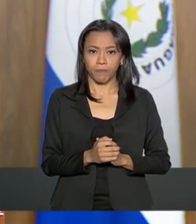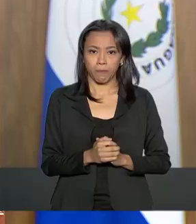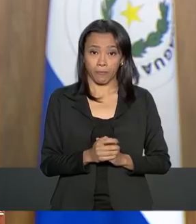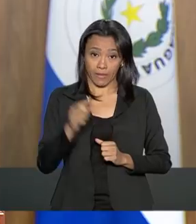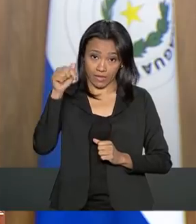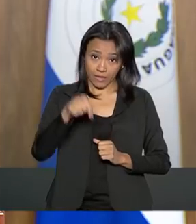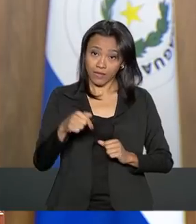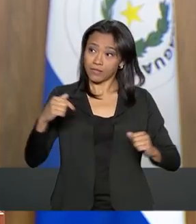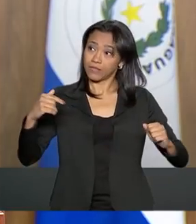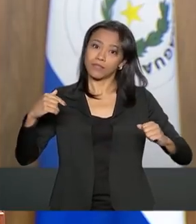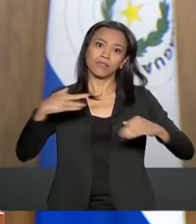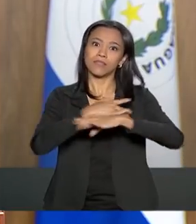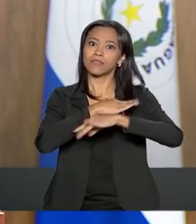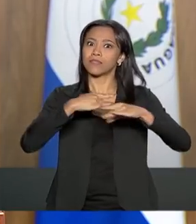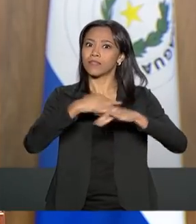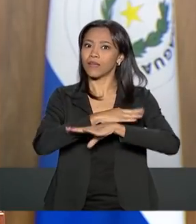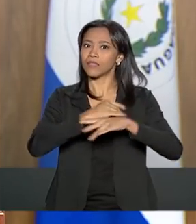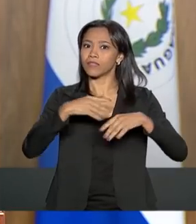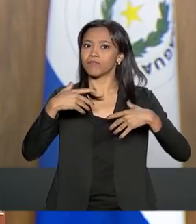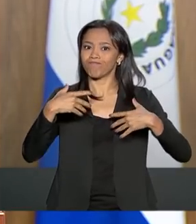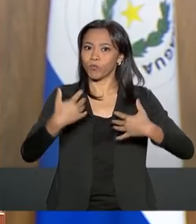Nesta cidade que é histórica.